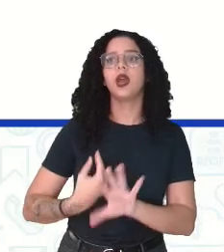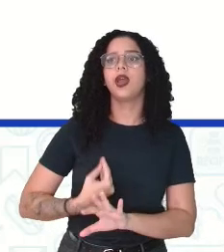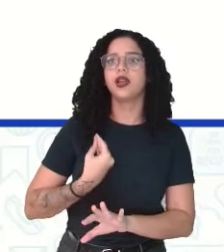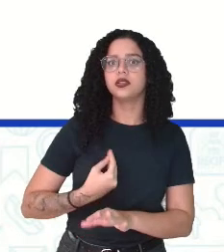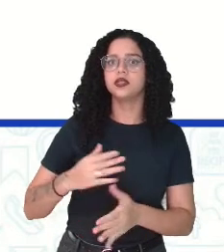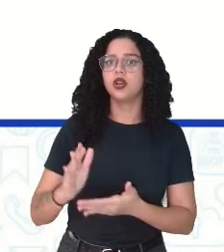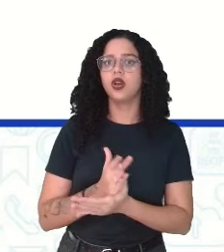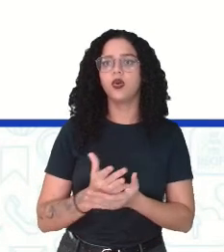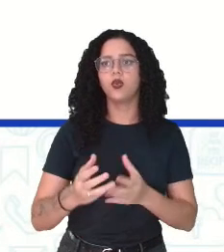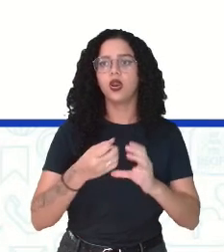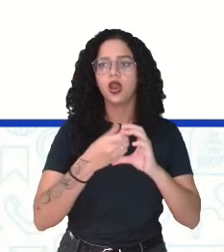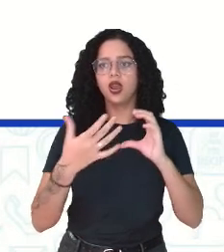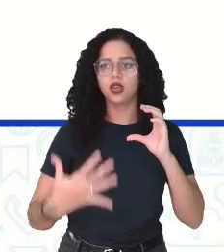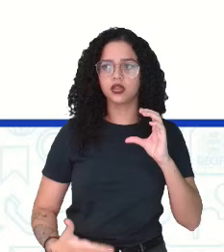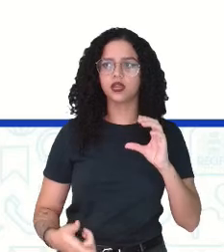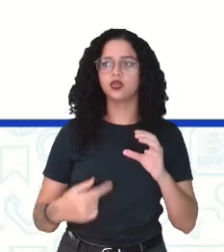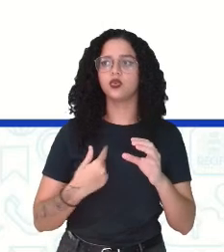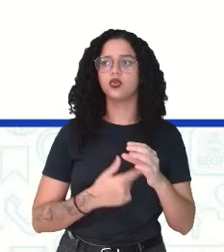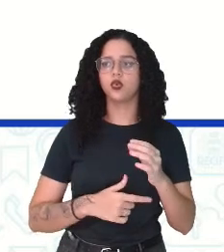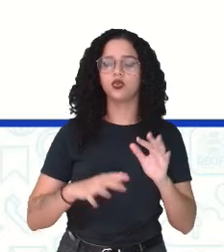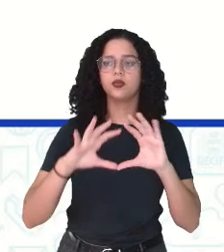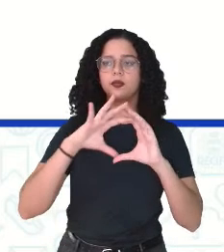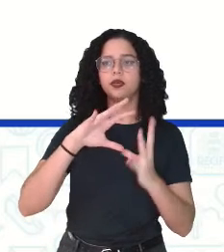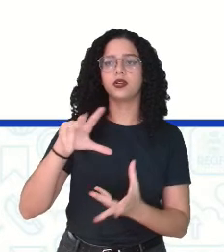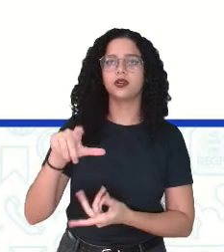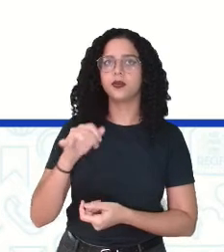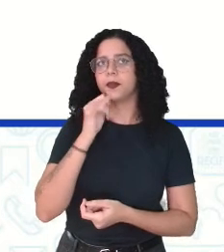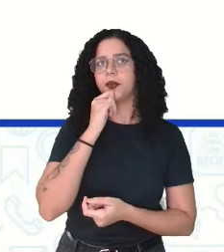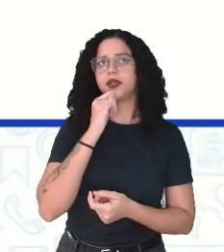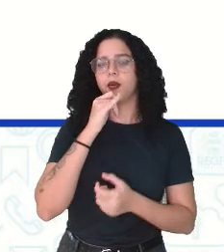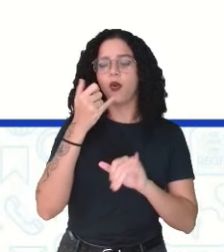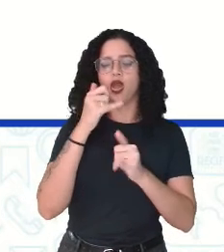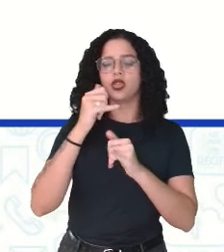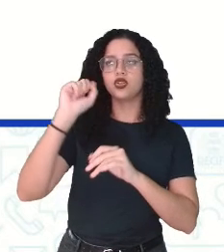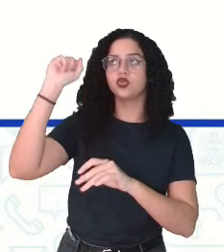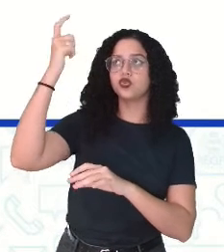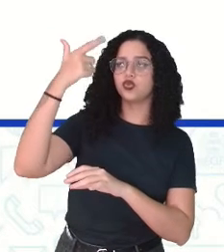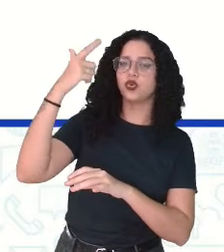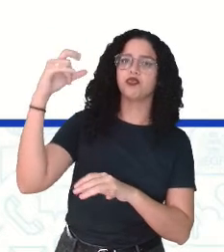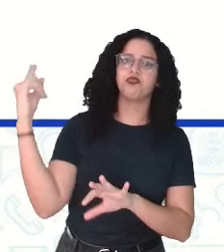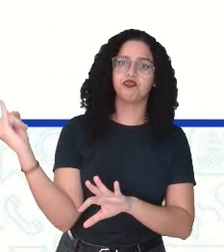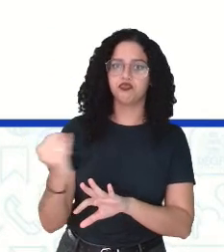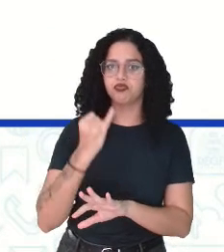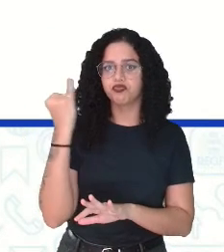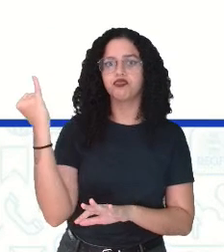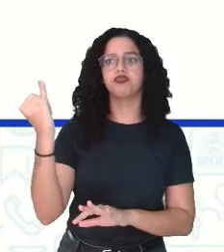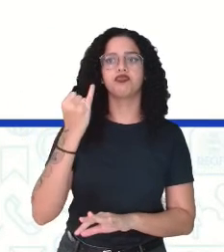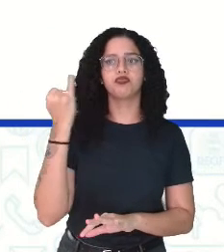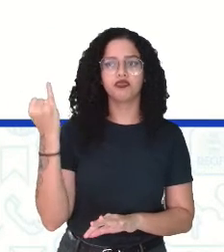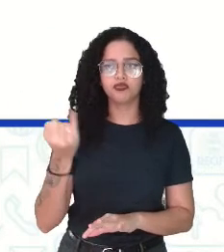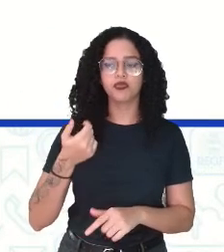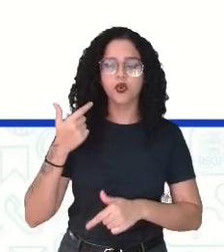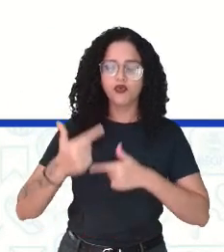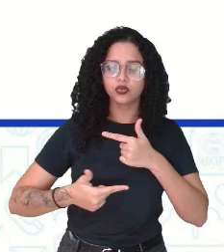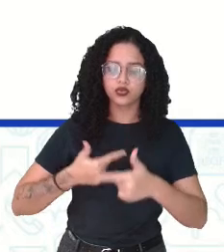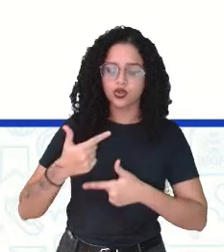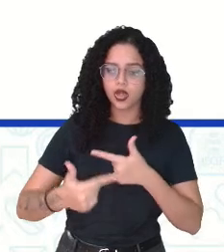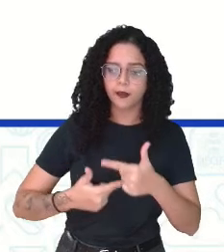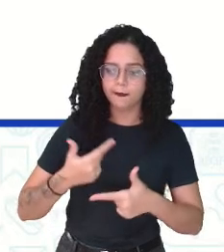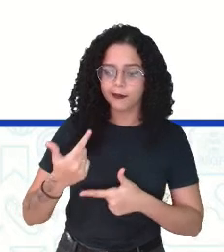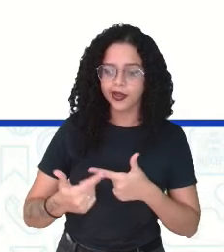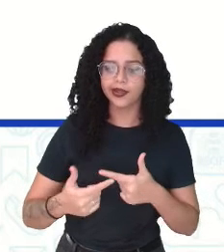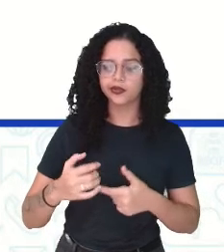algumas características, né, do nosso planeta, como a energia solar, gente. A energia solar é super importante para o funcionamento